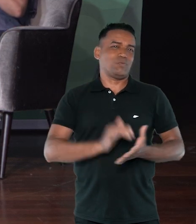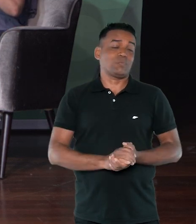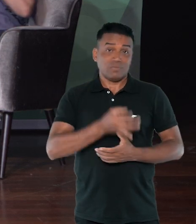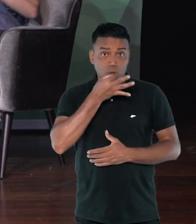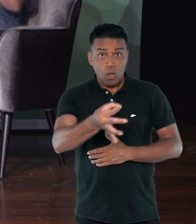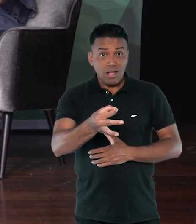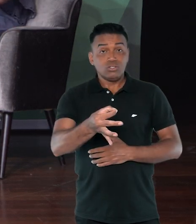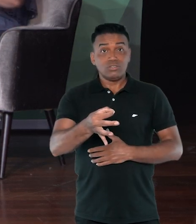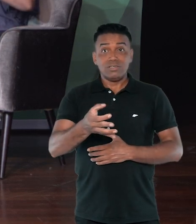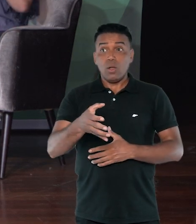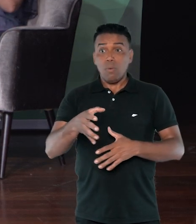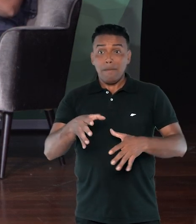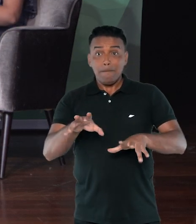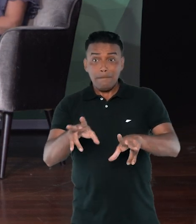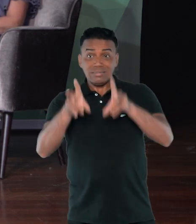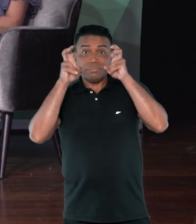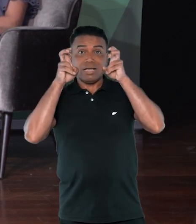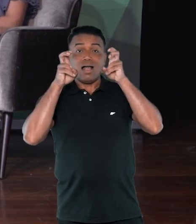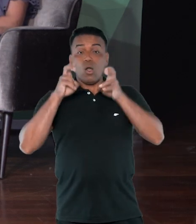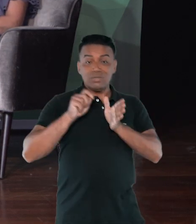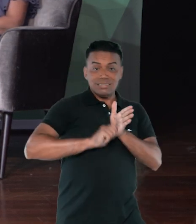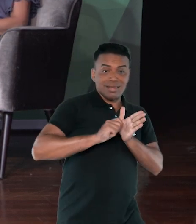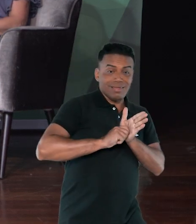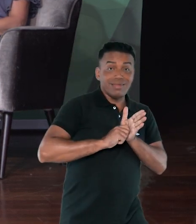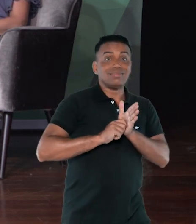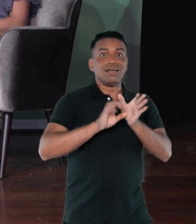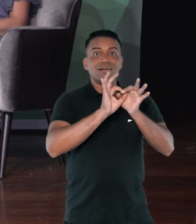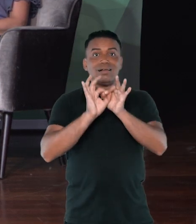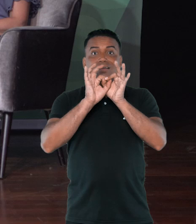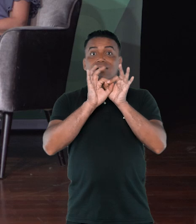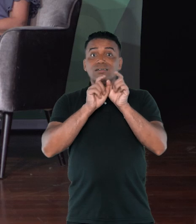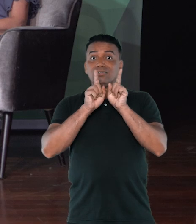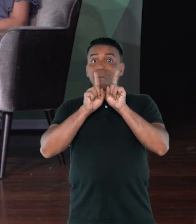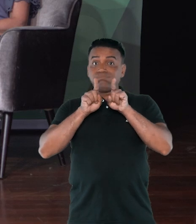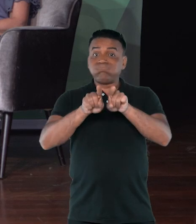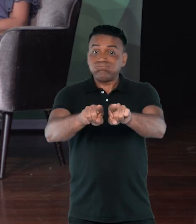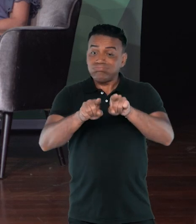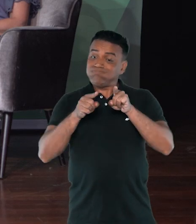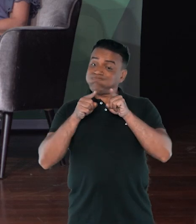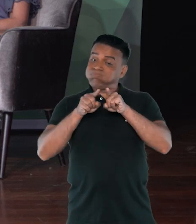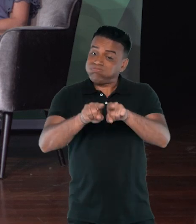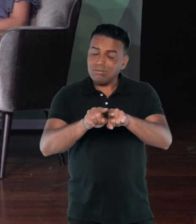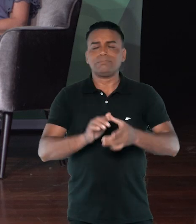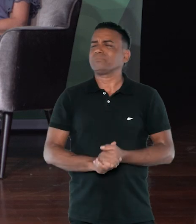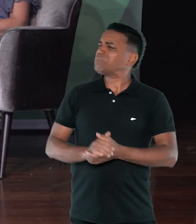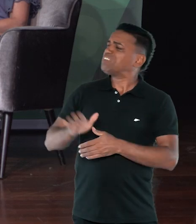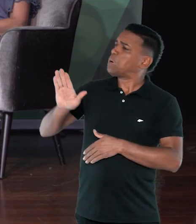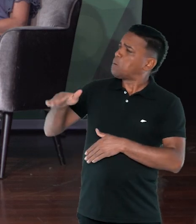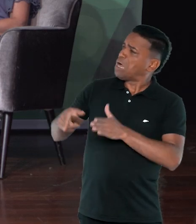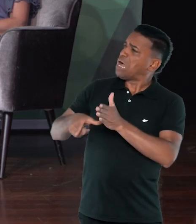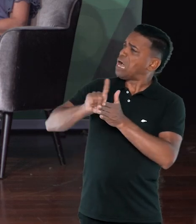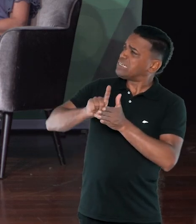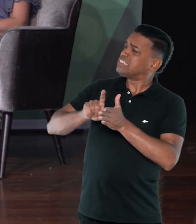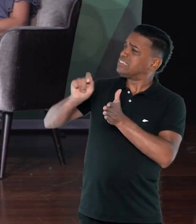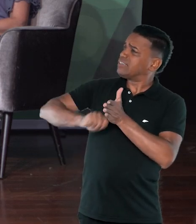é uma escuta e uma escrita, e as duas coisas vão andando juntas, né? Sim, aí antes dessa escritora e